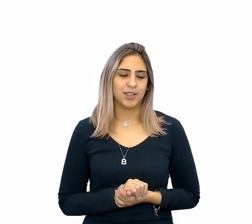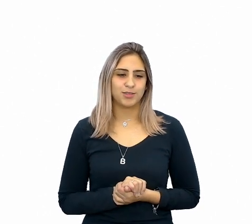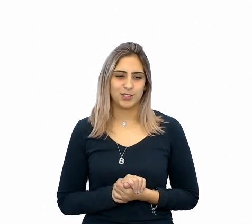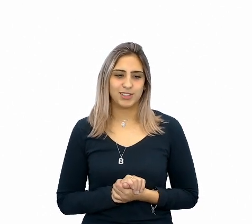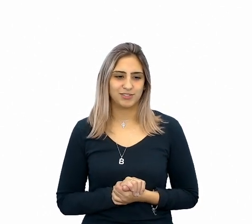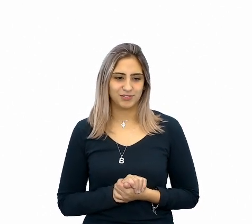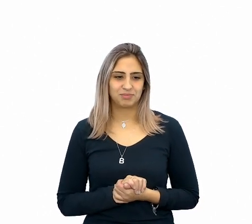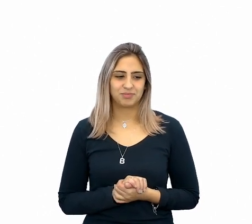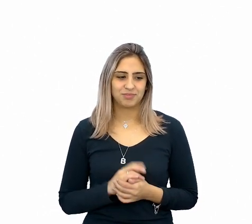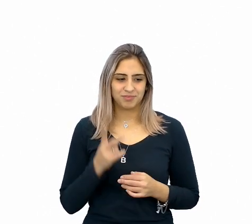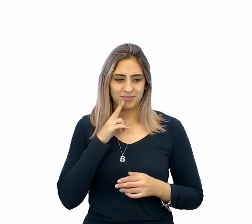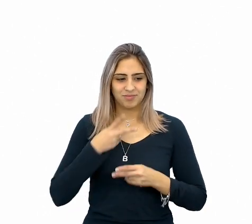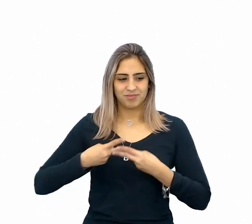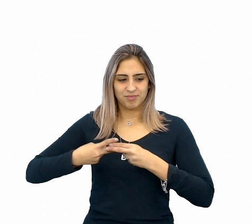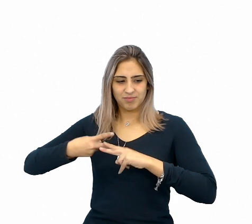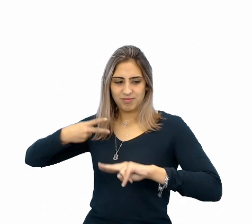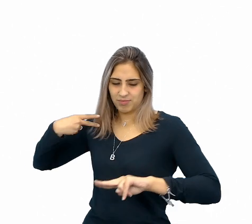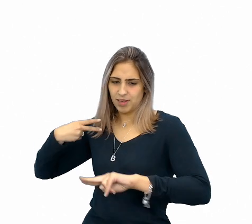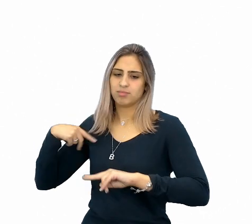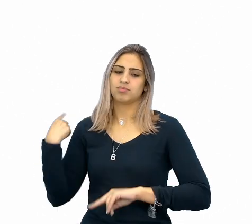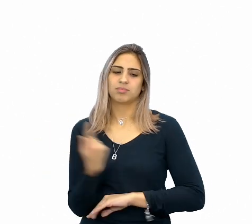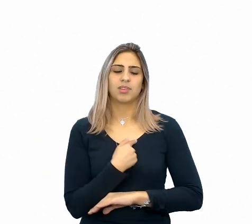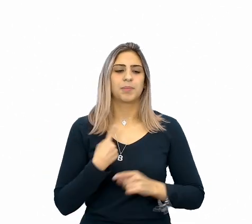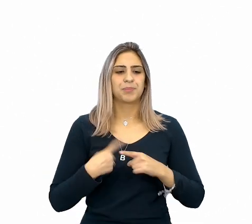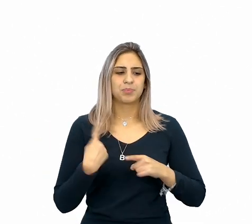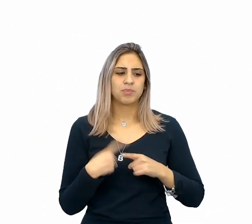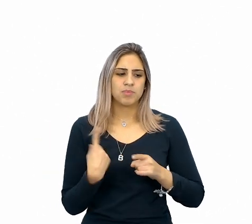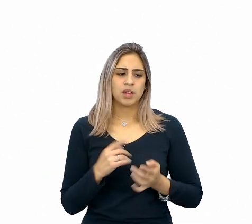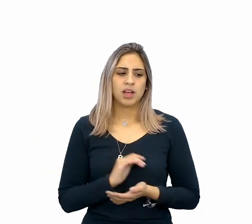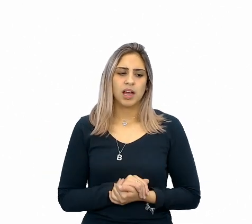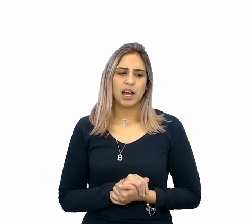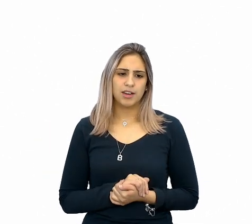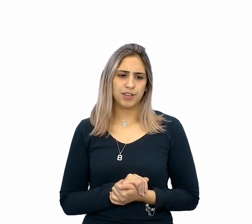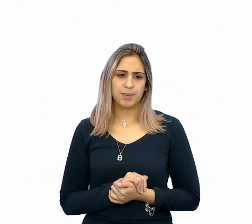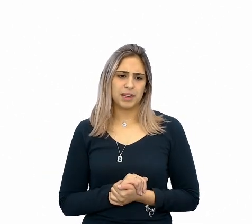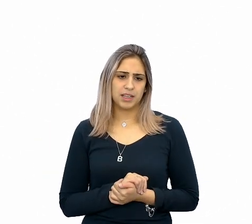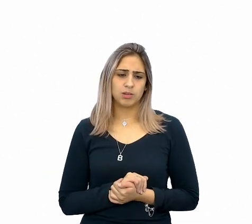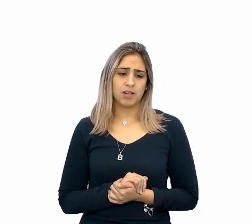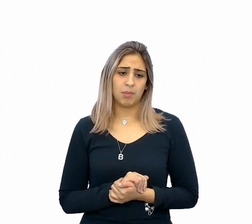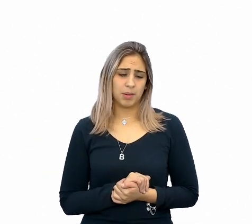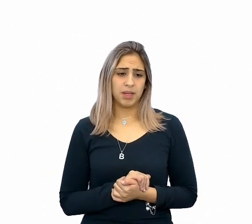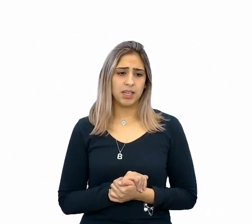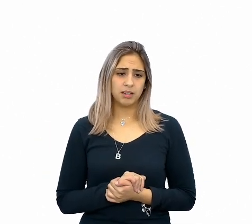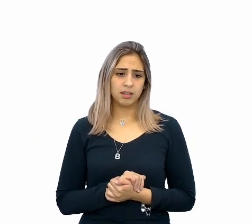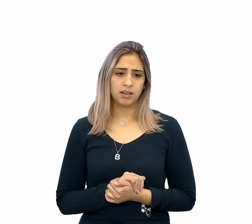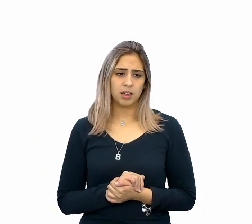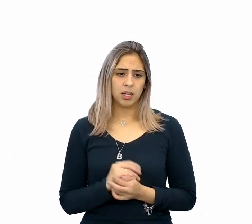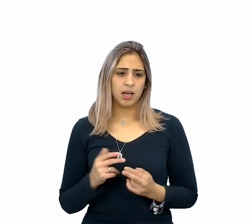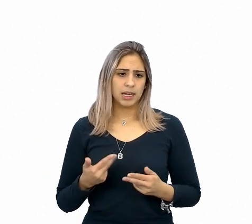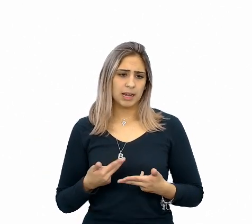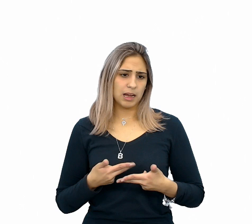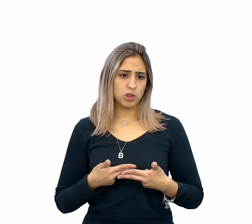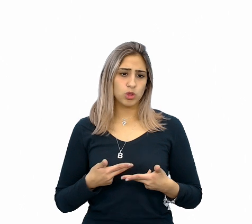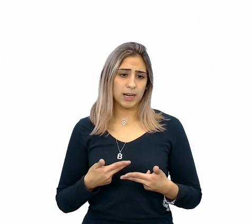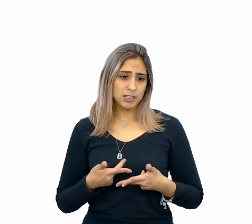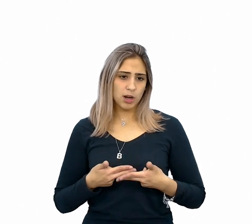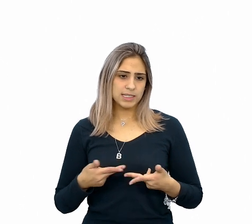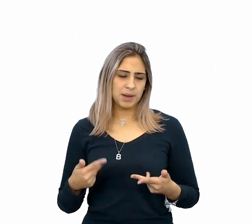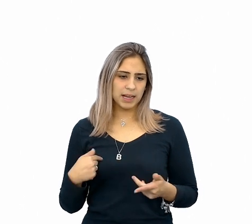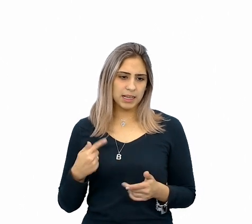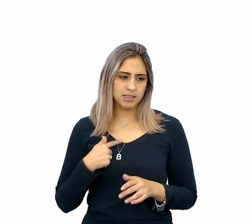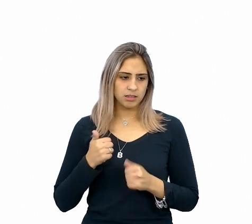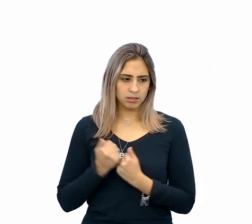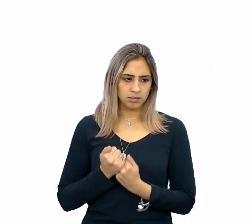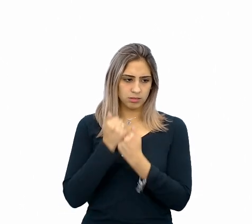de um cartaz para que possa ser ampliado a cada nova aula e sirva de apoio também para